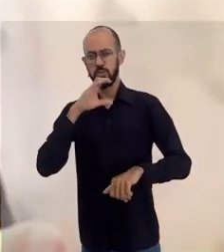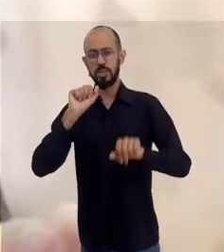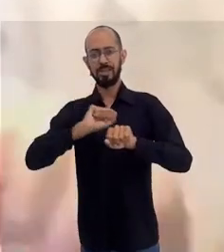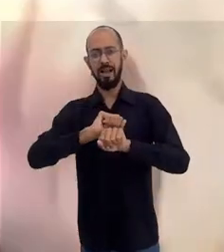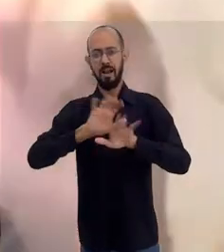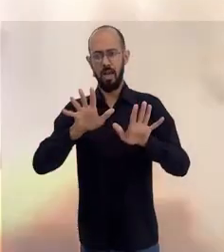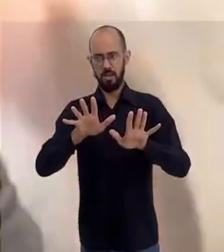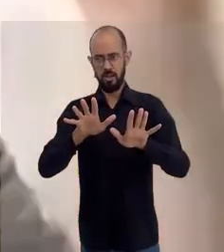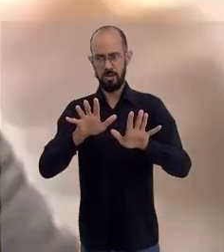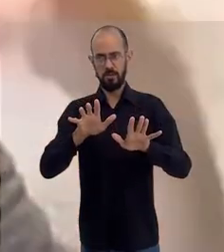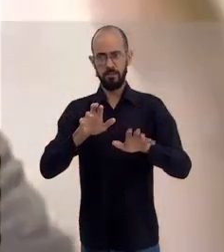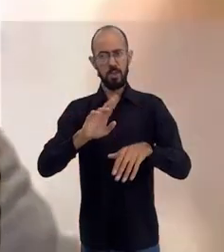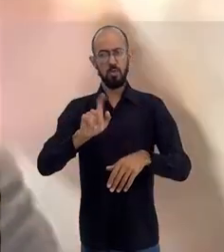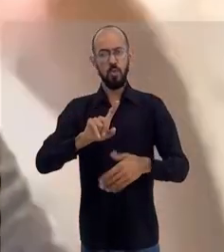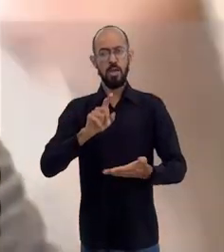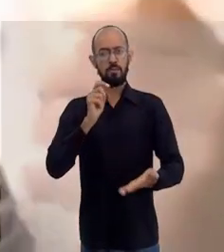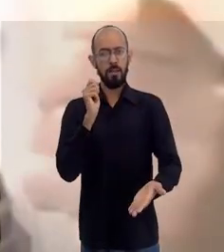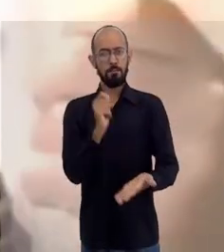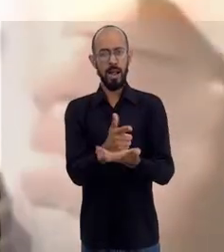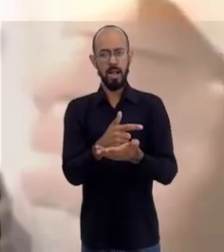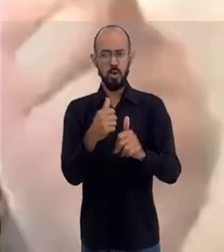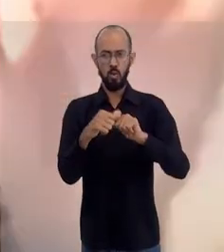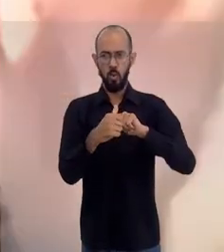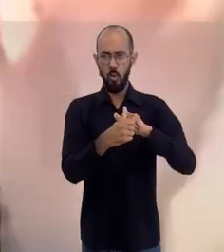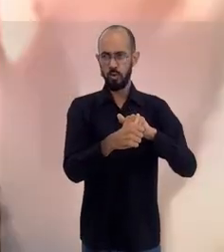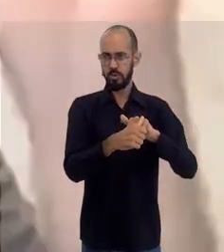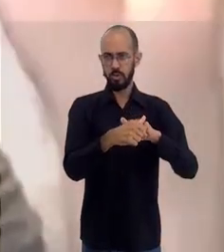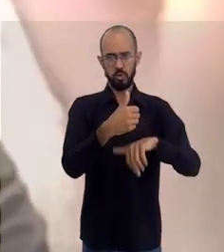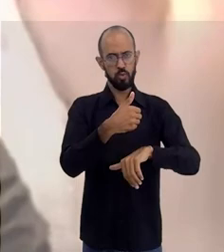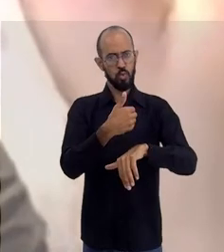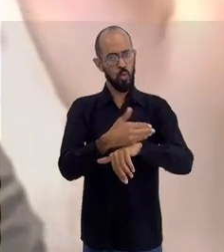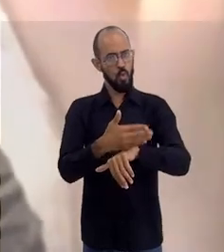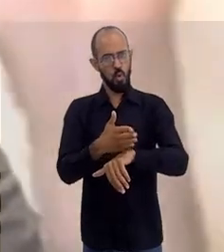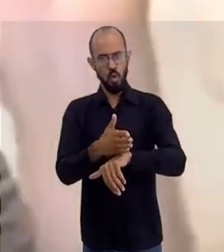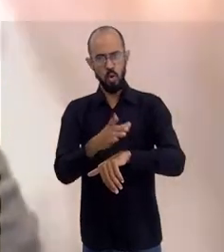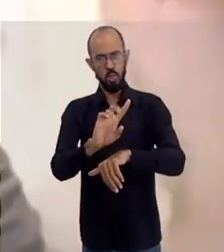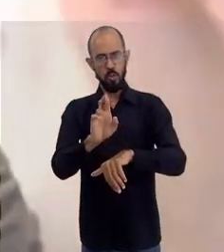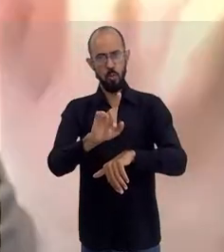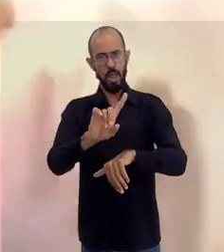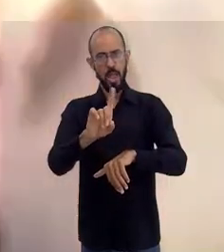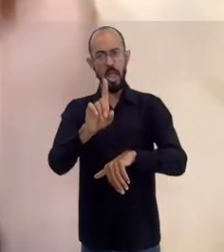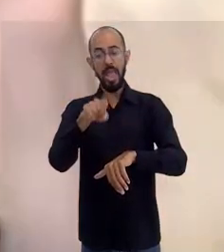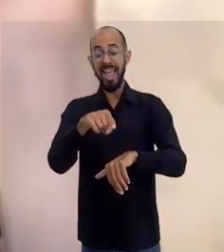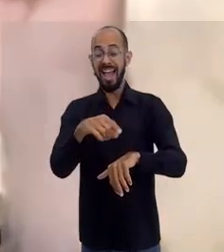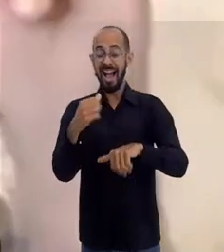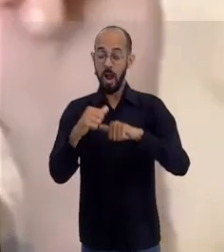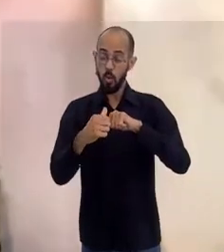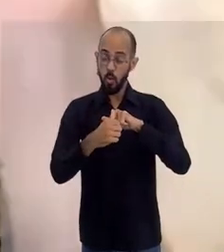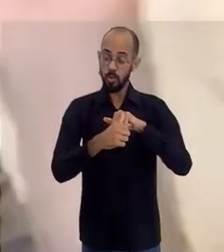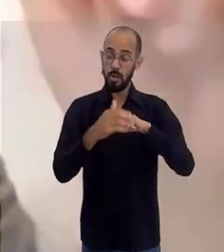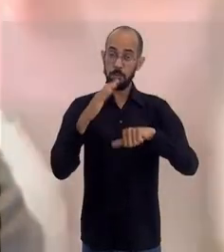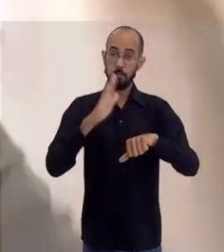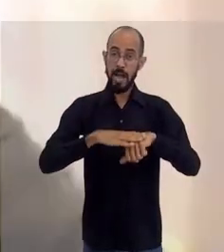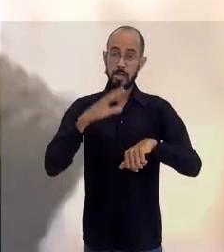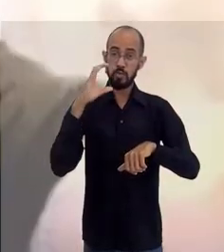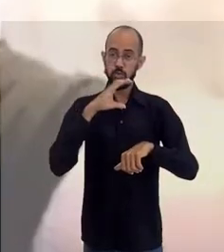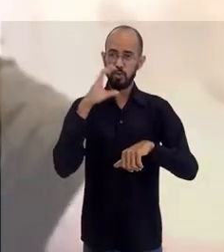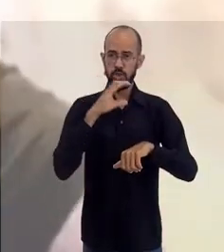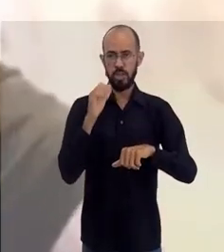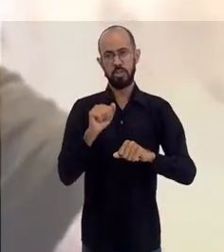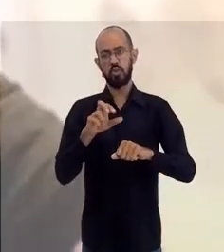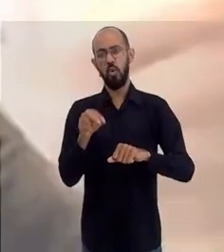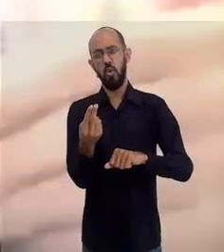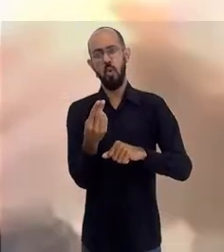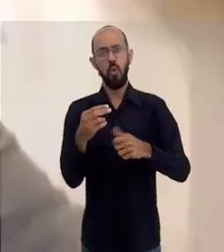resgatar essas pessoas e aí eu não digo ficar pagando conta as pessoas é aquela conta que vai ser cortada aquela conta que vai pedir